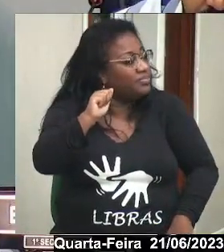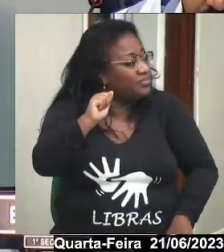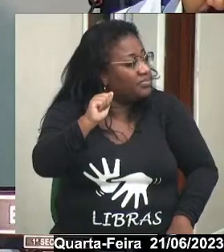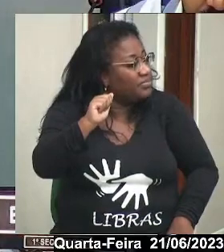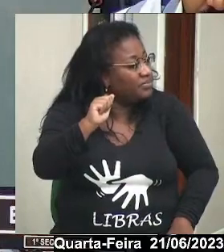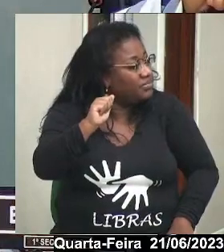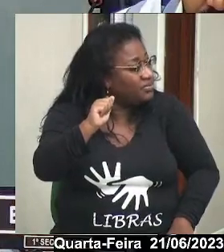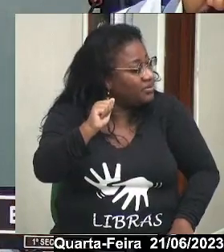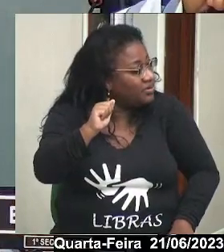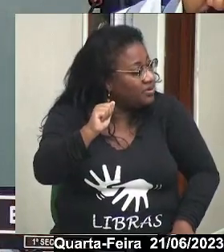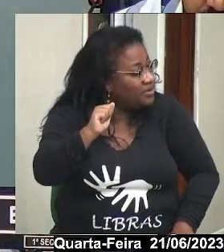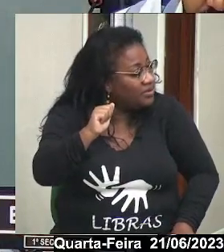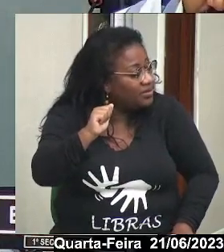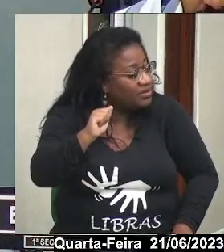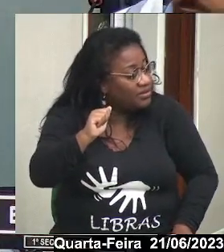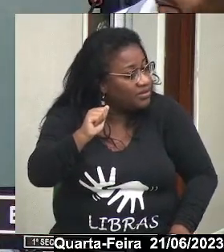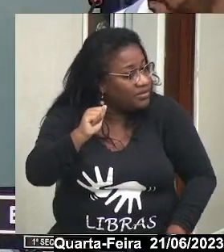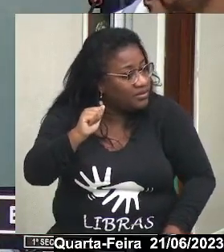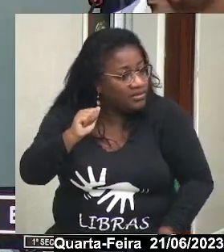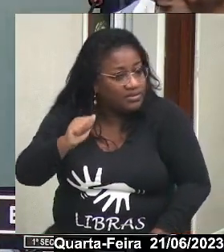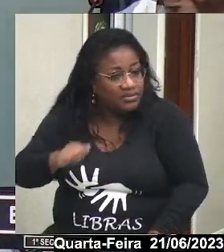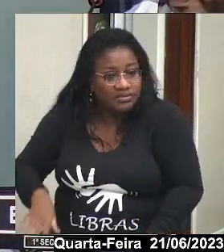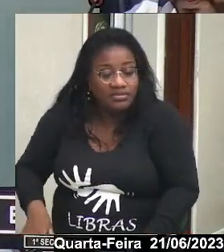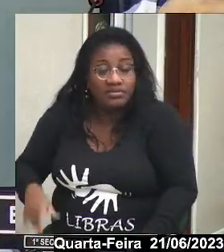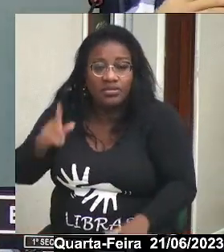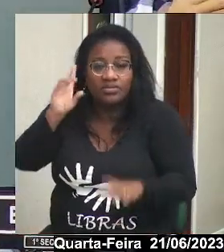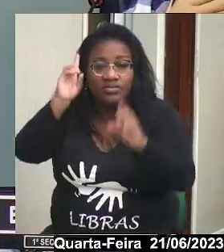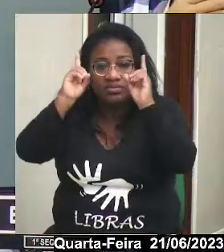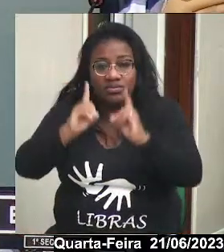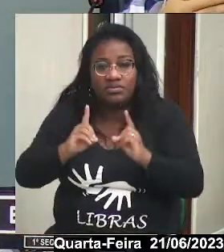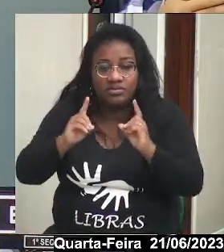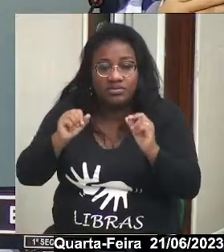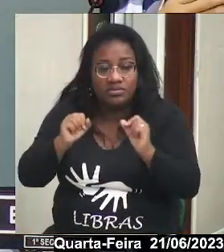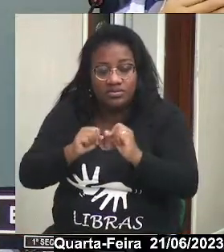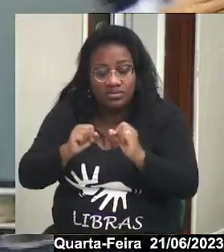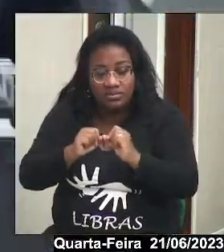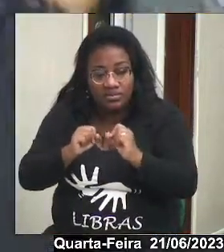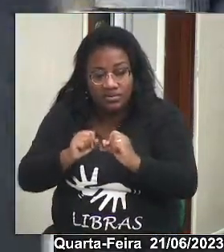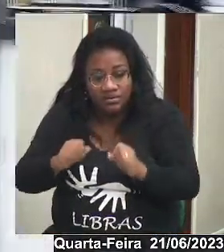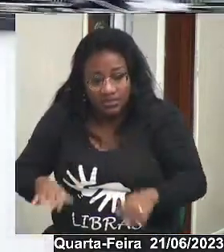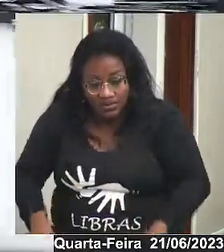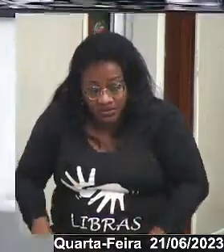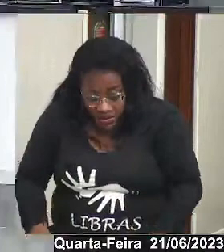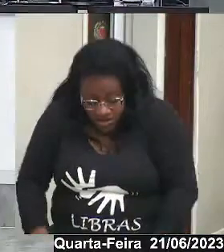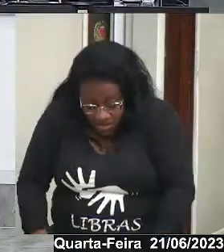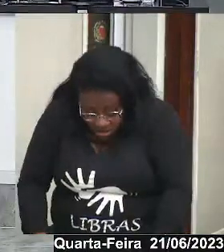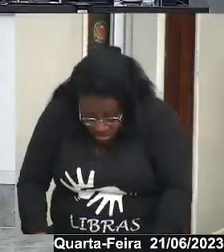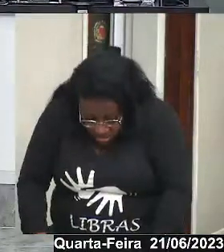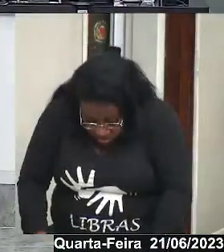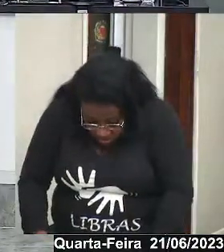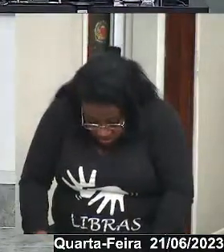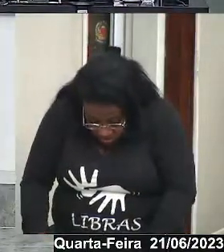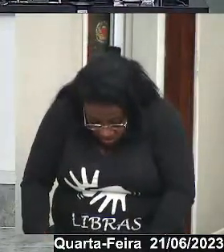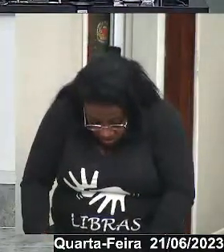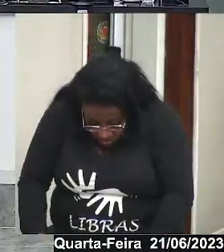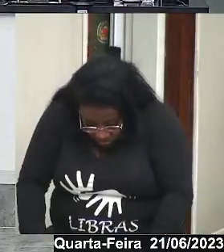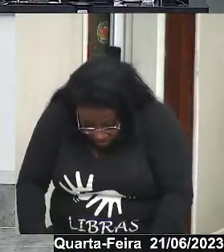expositor, vereador? É bom que vocês estão presentes aqui. Vem para cá. Vocês votam para vocês verem a votação. Bom,